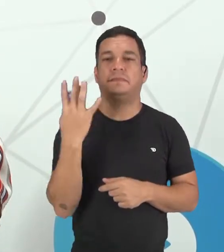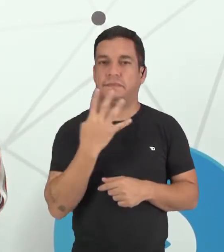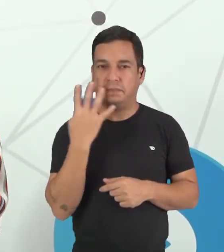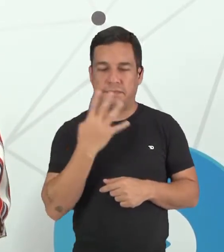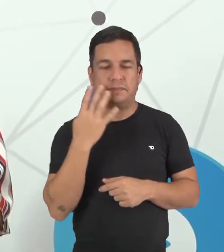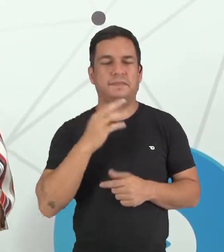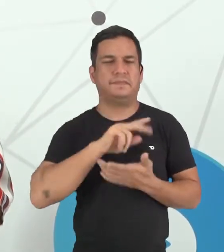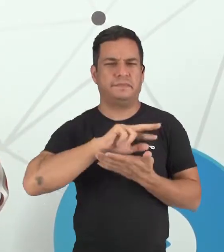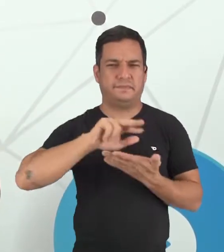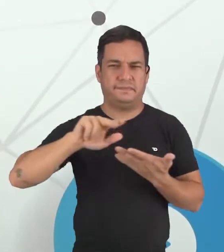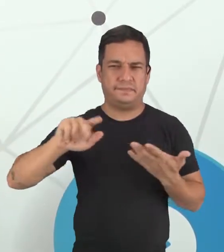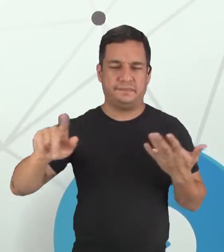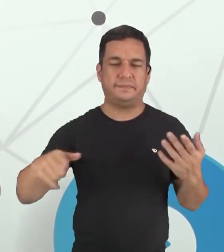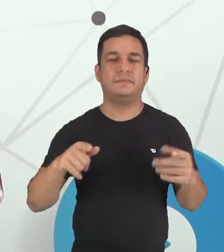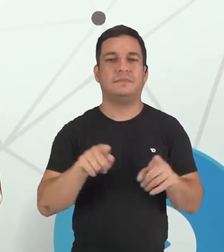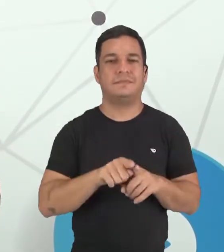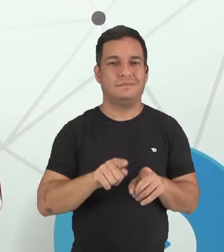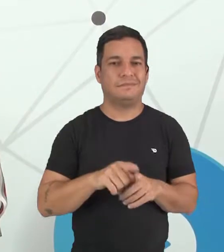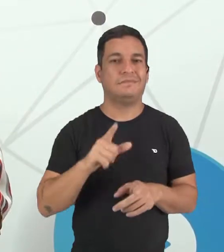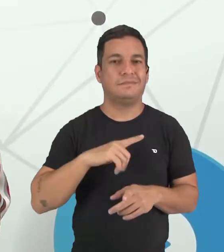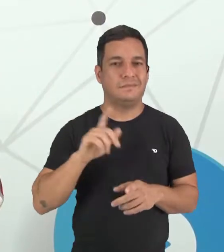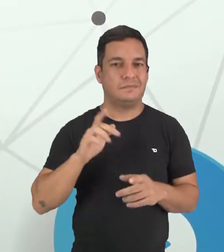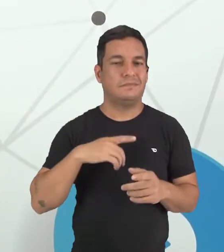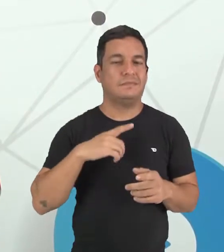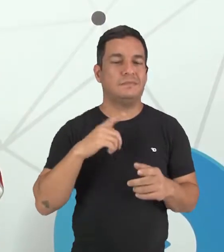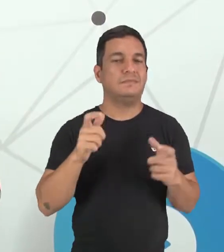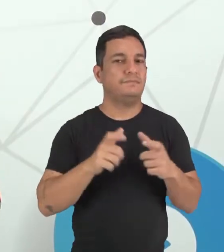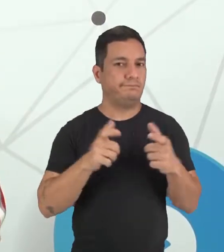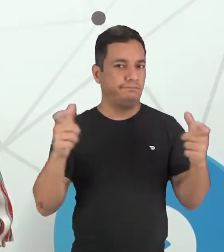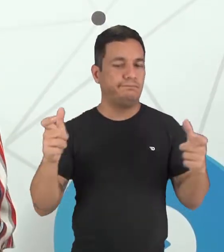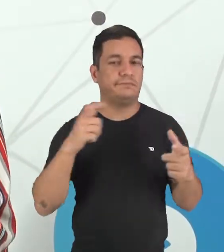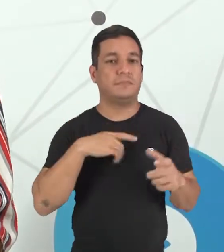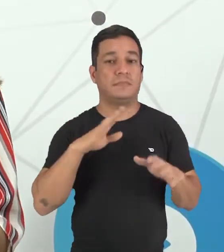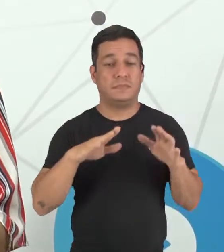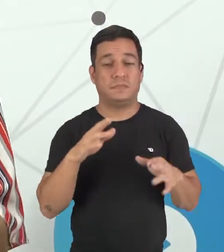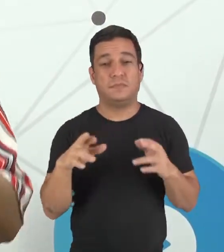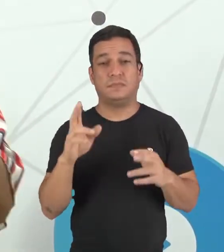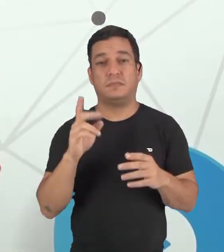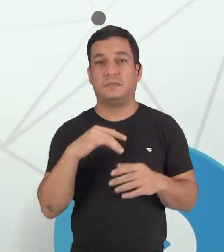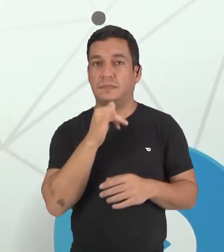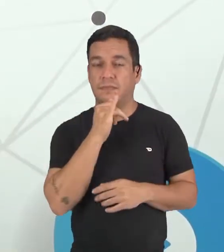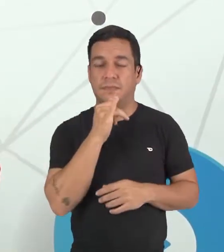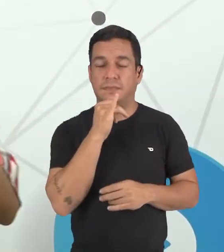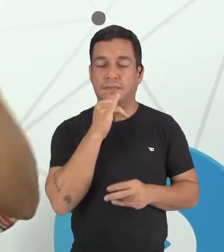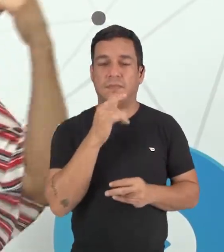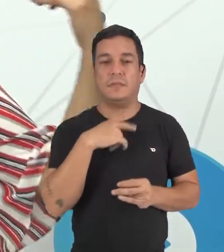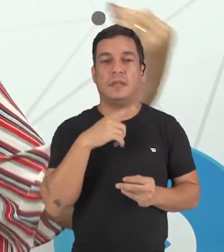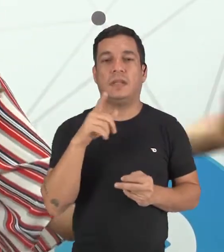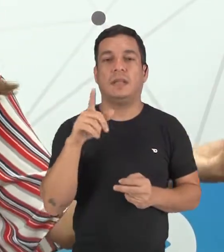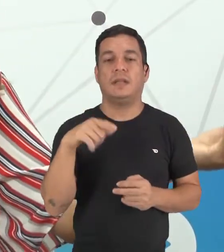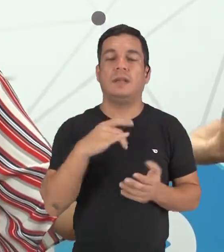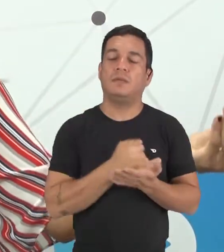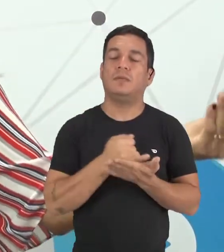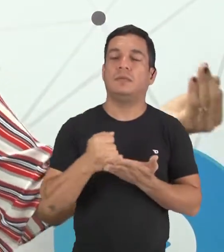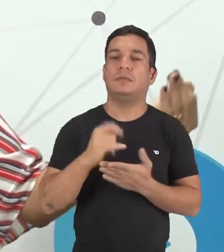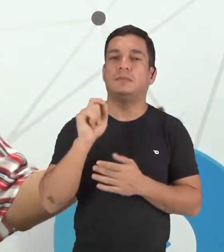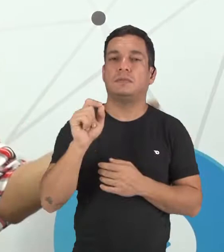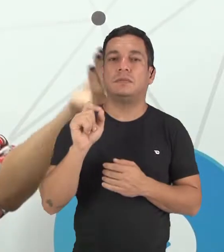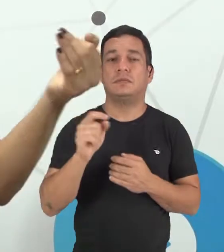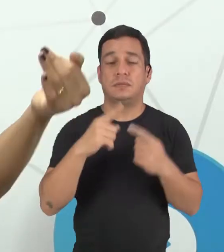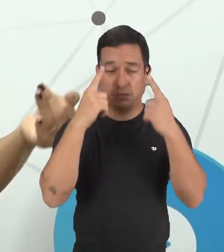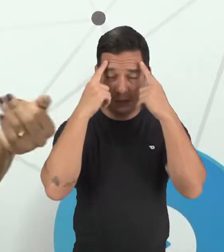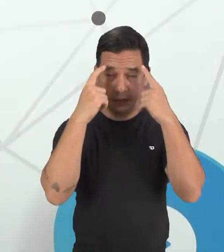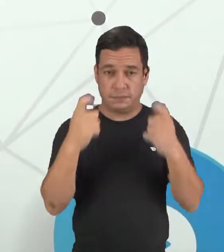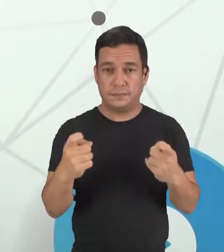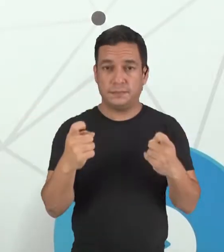Então, se já tinha essa predisposição a esse relacionamento que já não estava tão legal, por exemplo, ele estava lá naquele início do ciclo